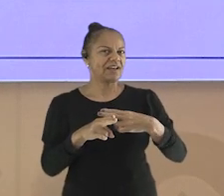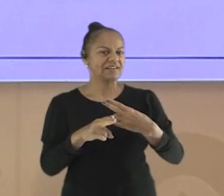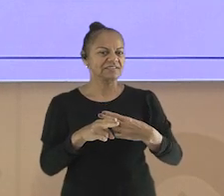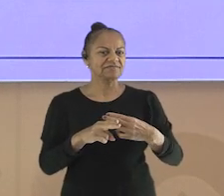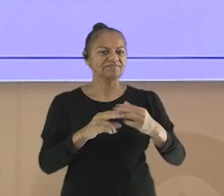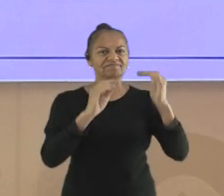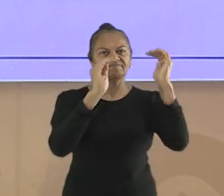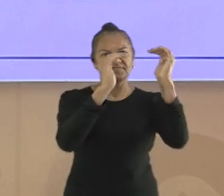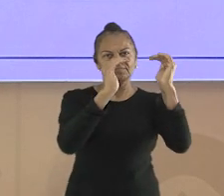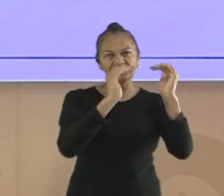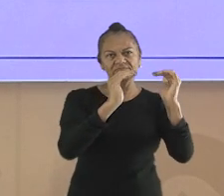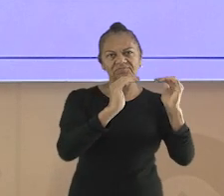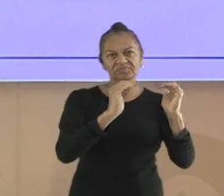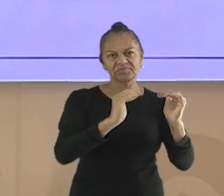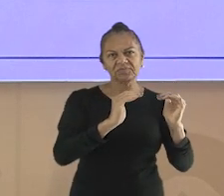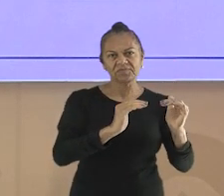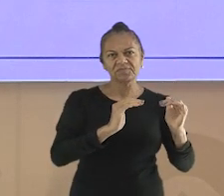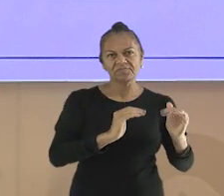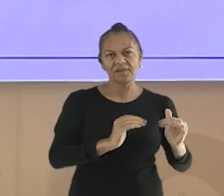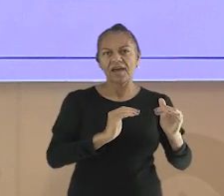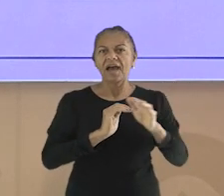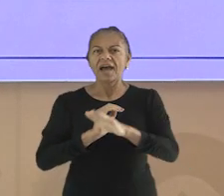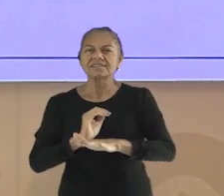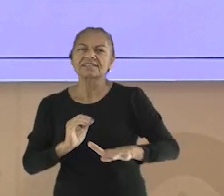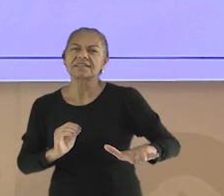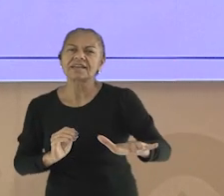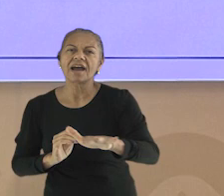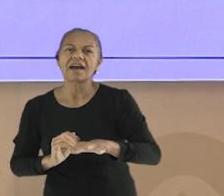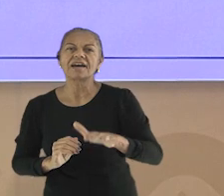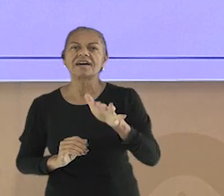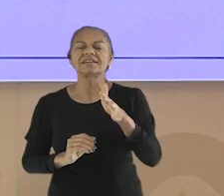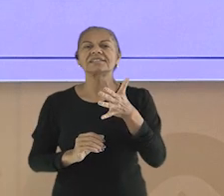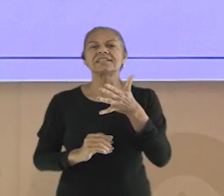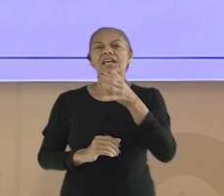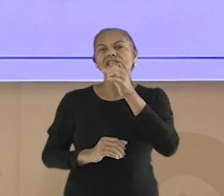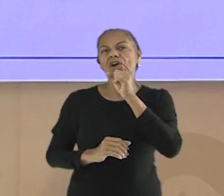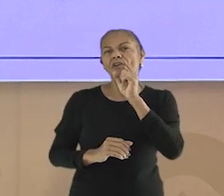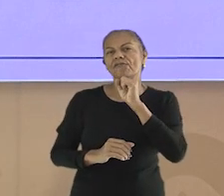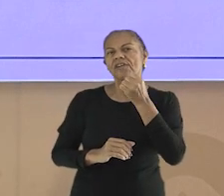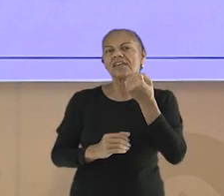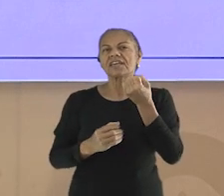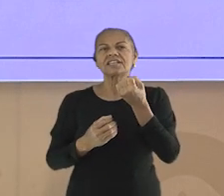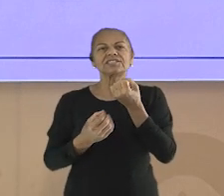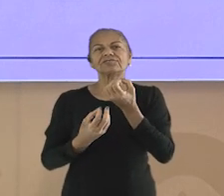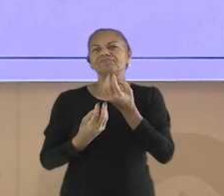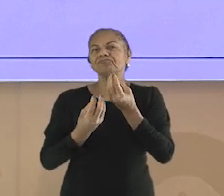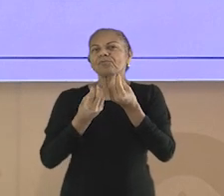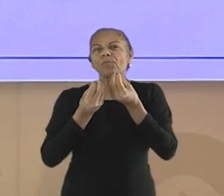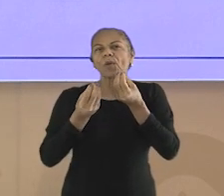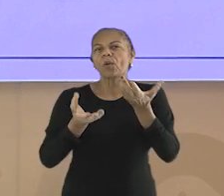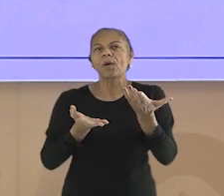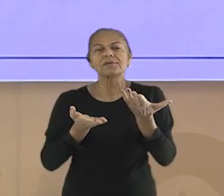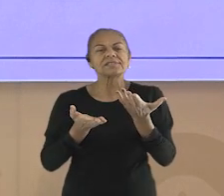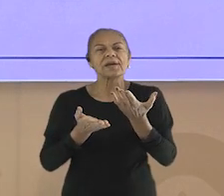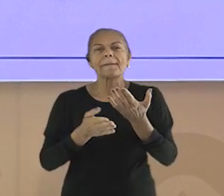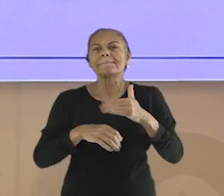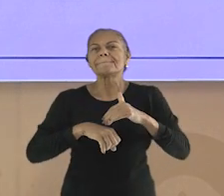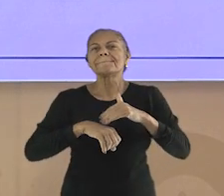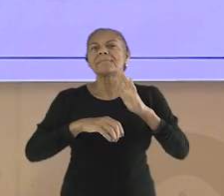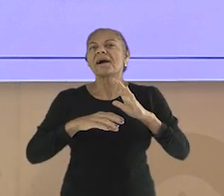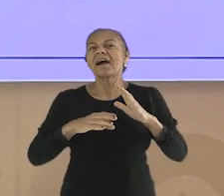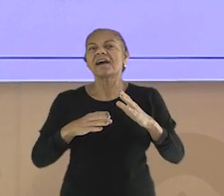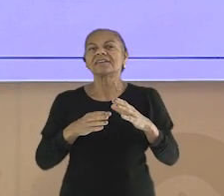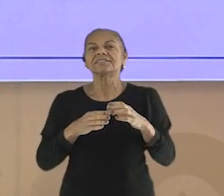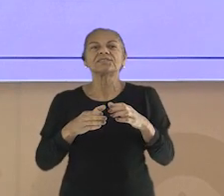conseguimos perceber qual o sabor que as crianças mais gostam. Viu como as tabelas são importantes? Nesse caso,